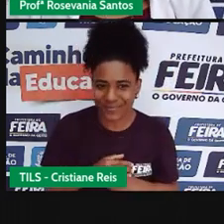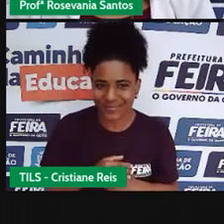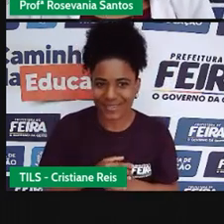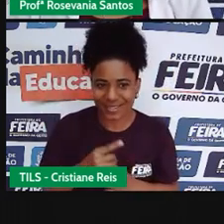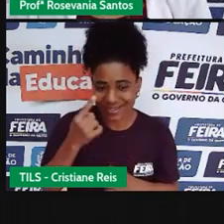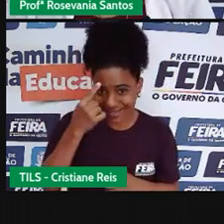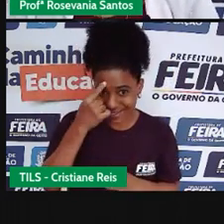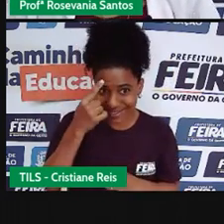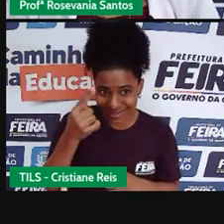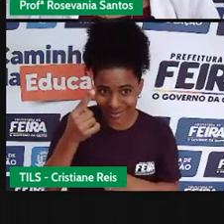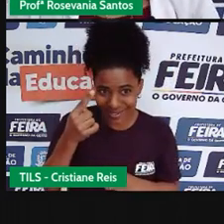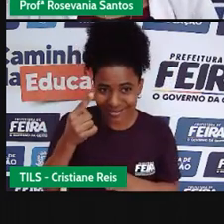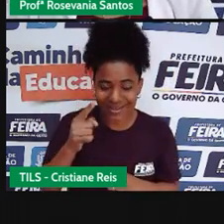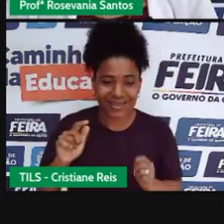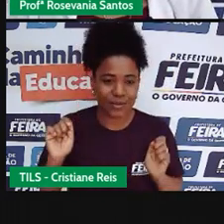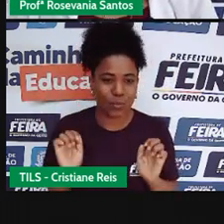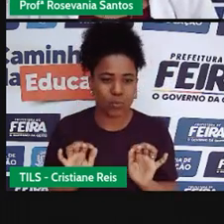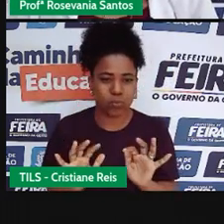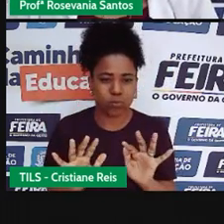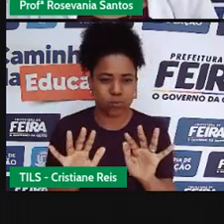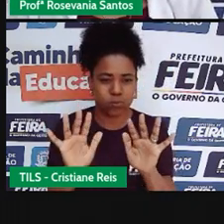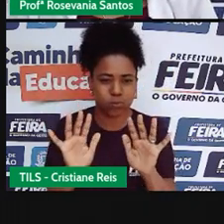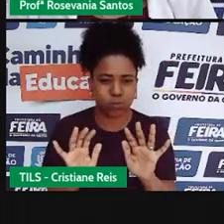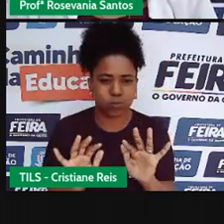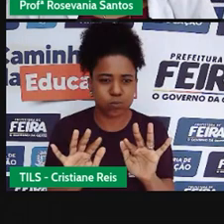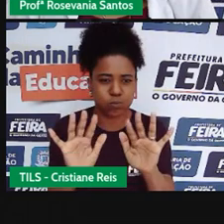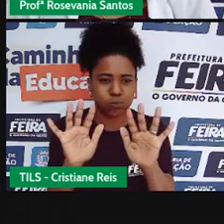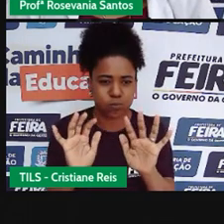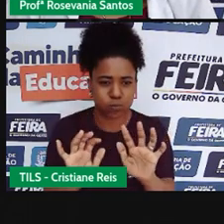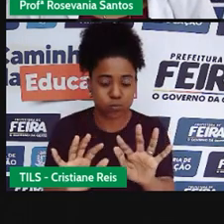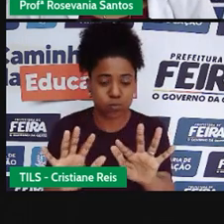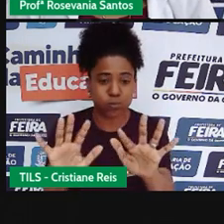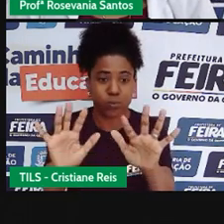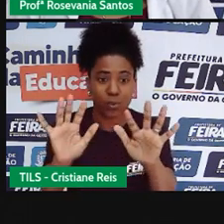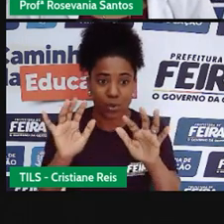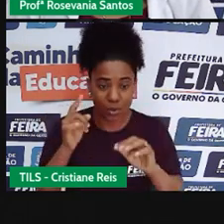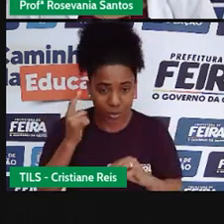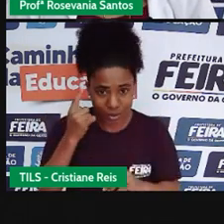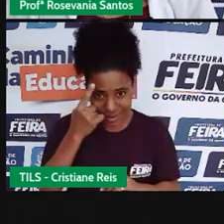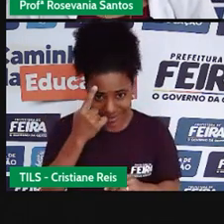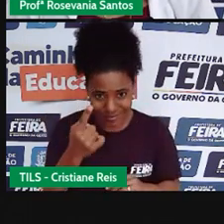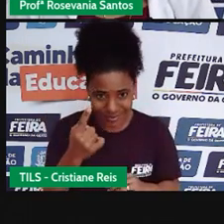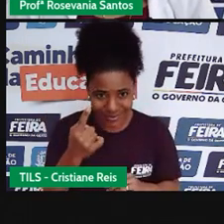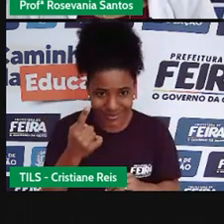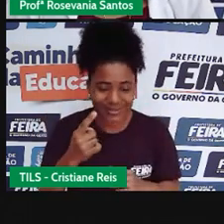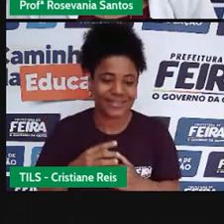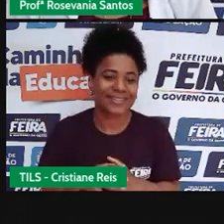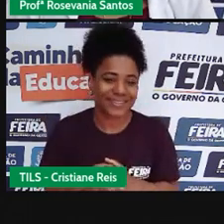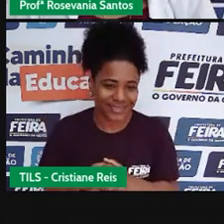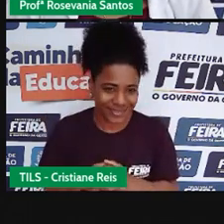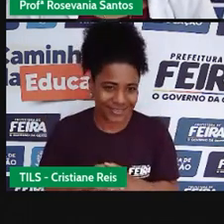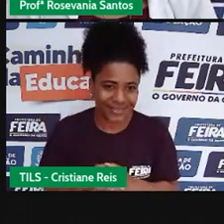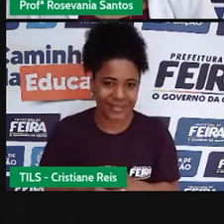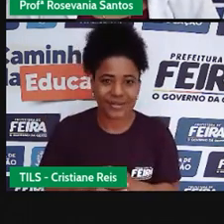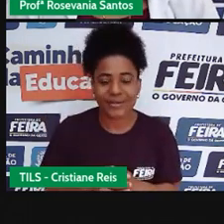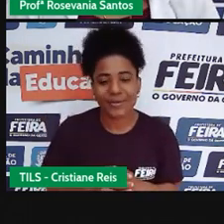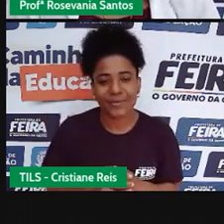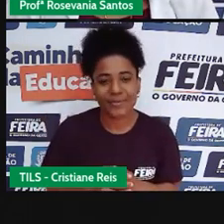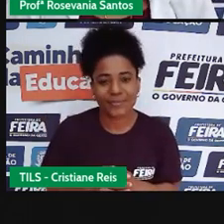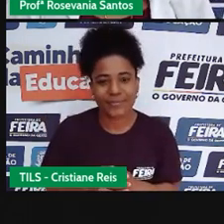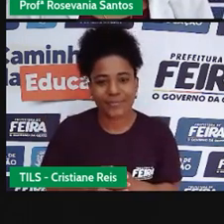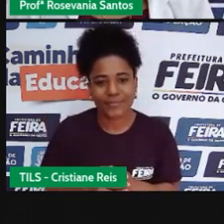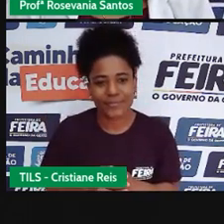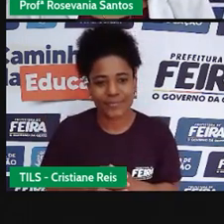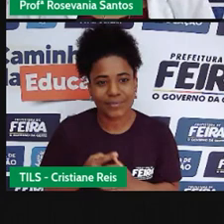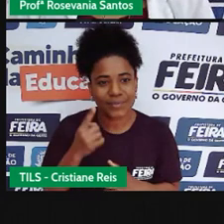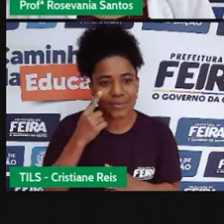das massas de ar. E aí a gente tem, né, a massa de ar, que no caso da gente, a gente, né, só para vocês entenderem, que eu não quero muito